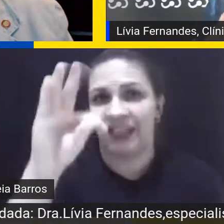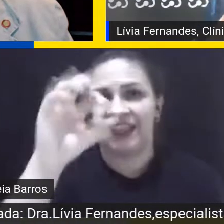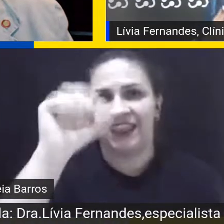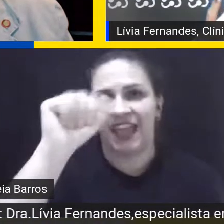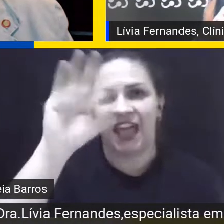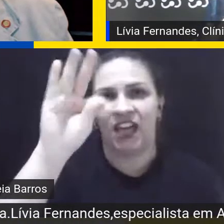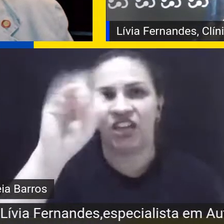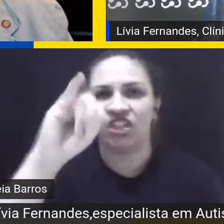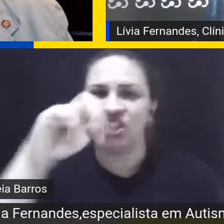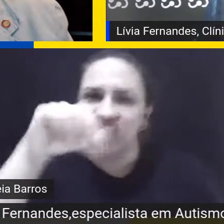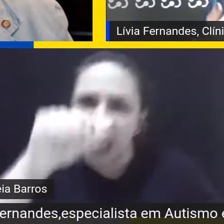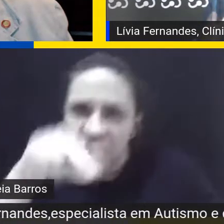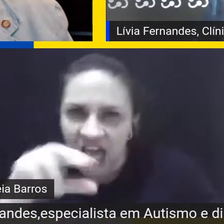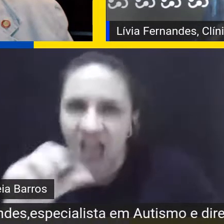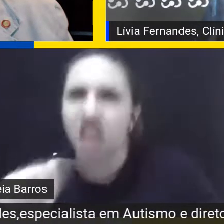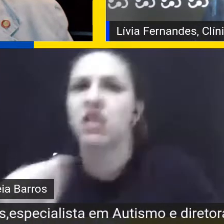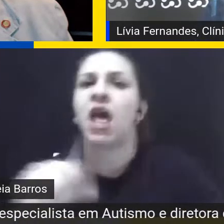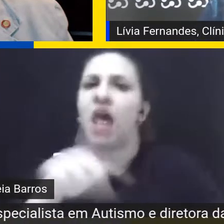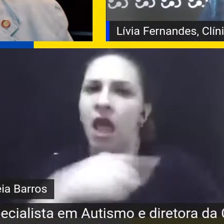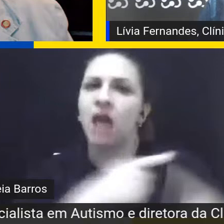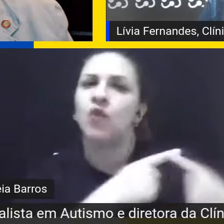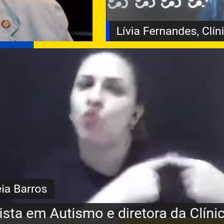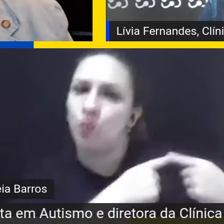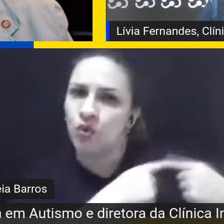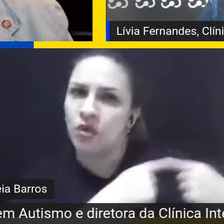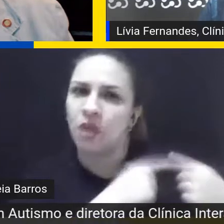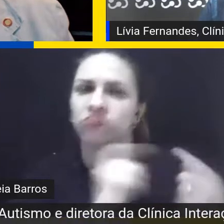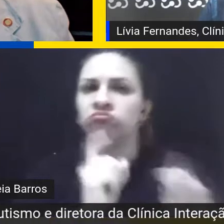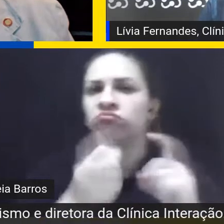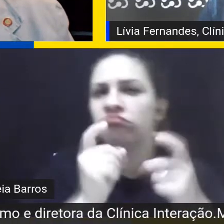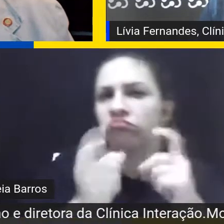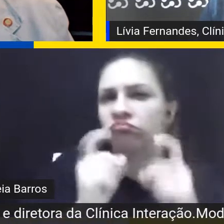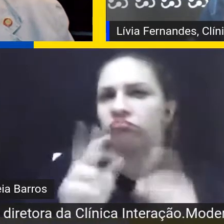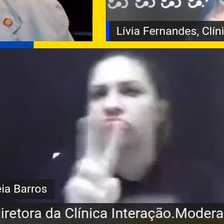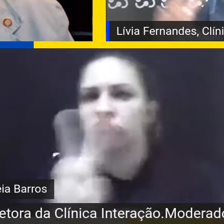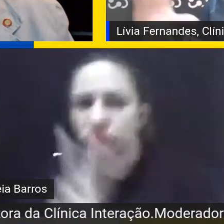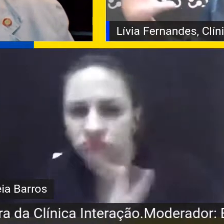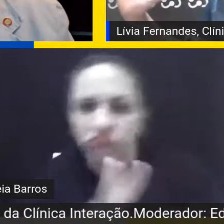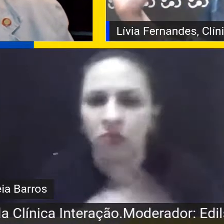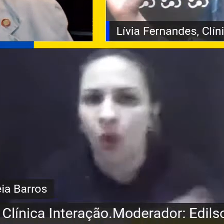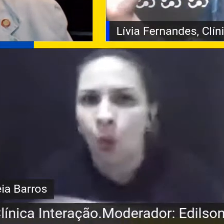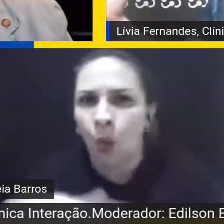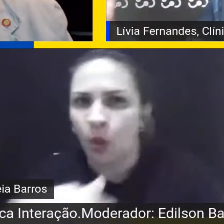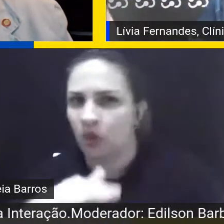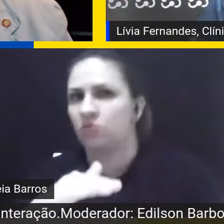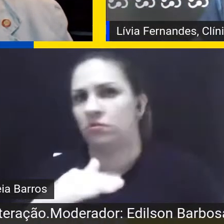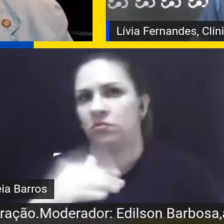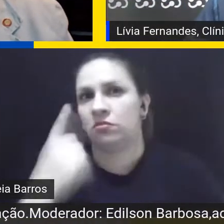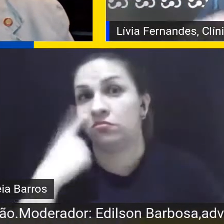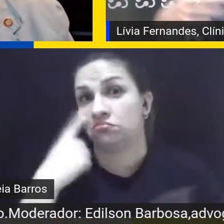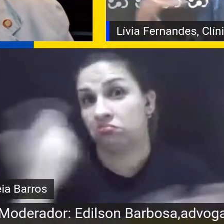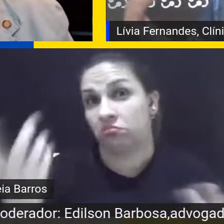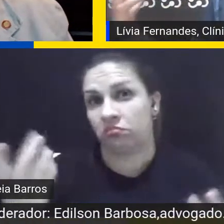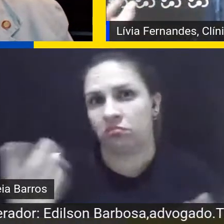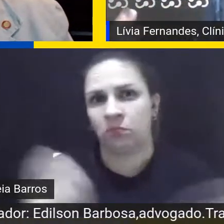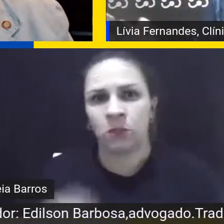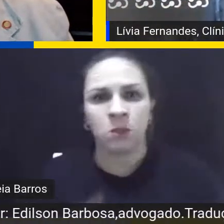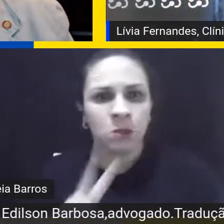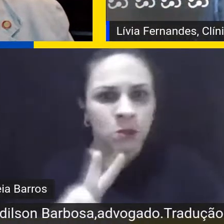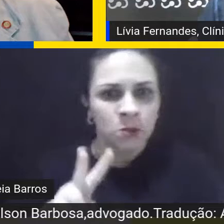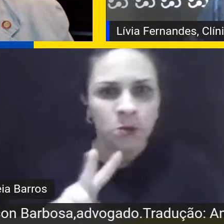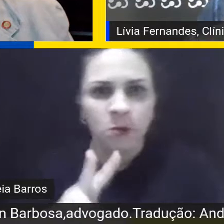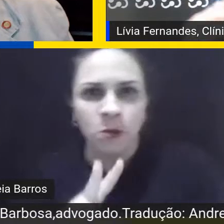são responsáveis pelo gerenciamento dessas crianças. Então, eles ficam aqui feito leões, junto com os